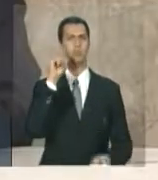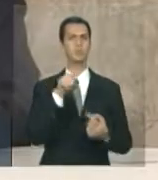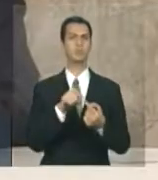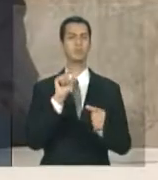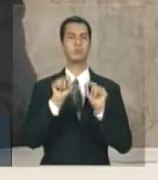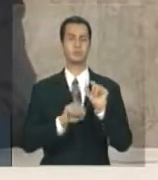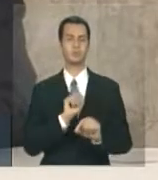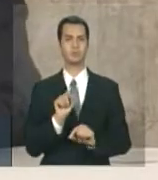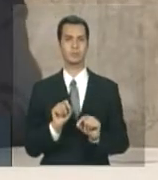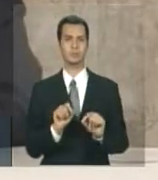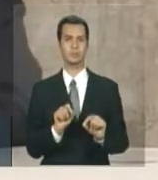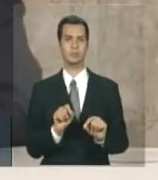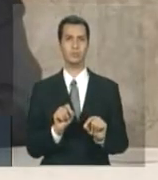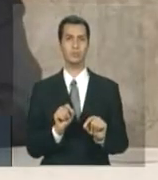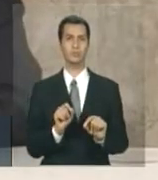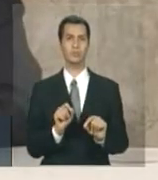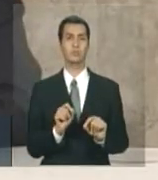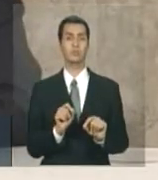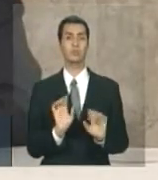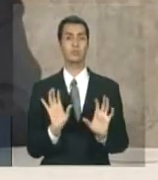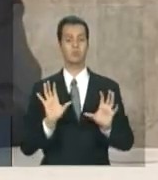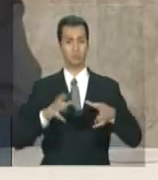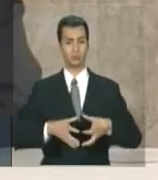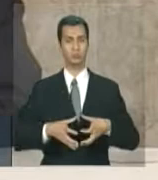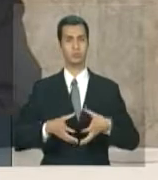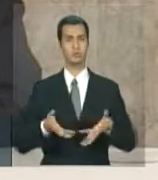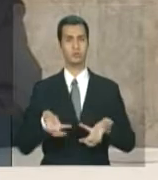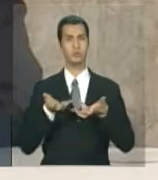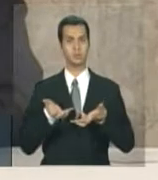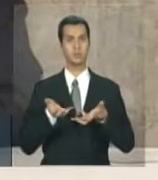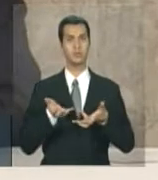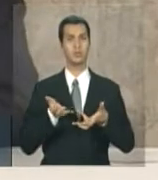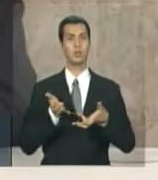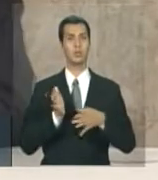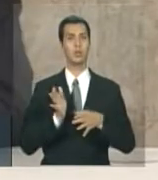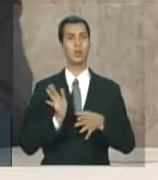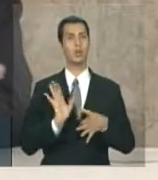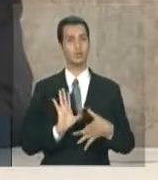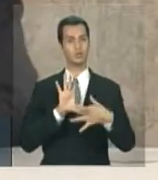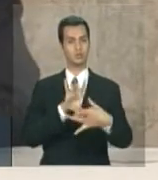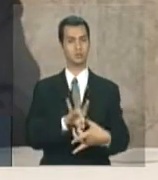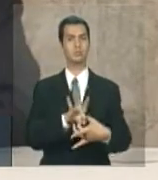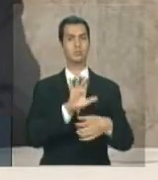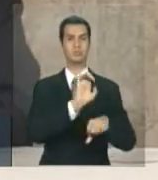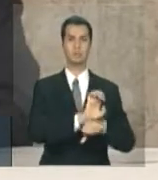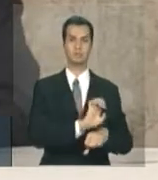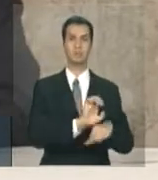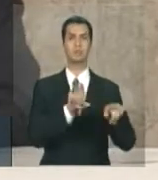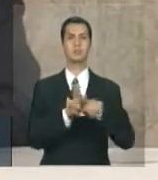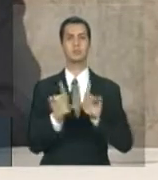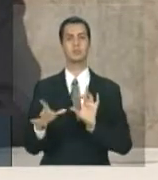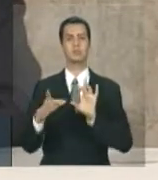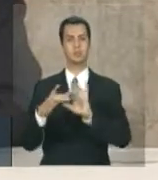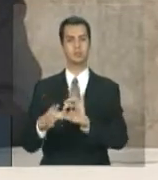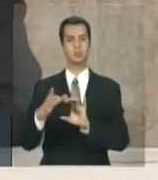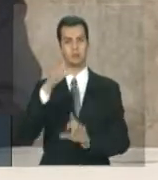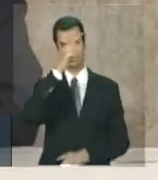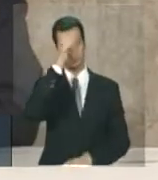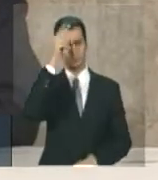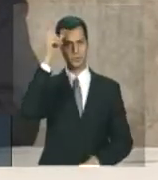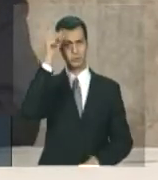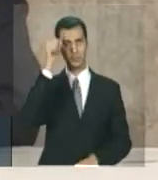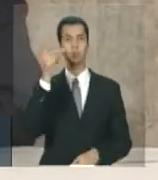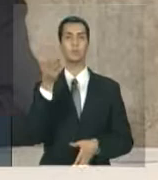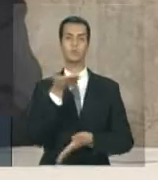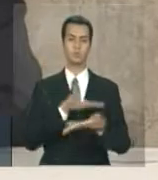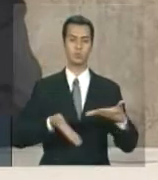grupo construa, juntamente com os estados e municípios, os projetos que vão ser submetidos, então, à